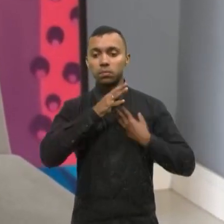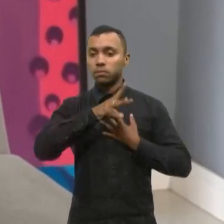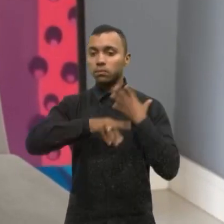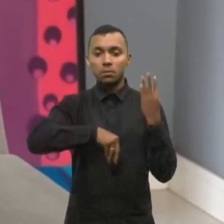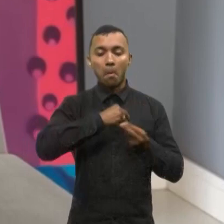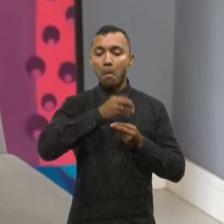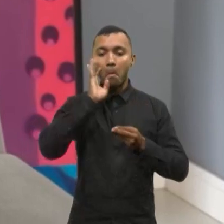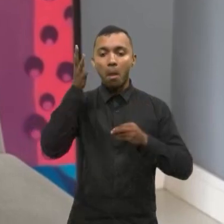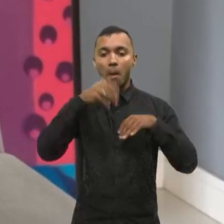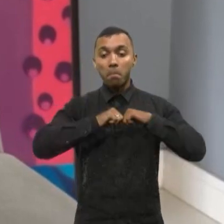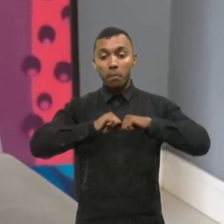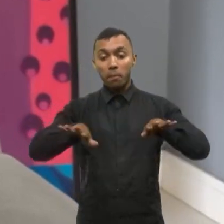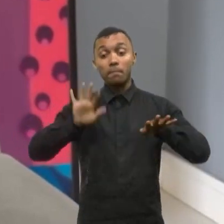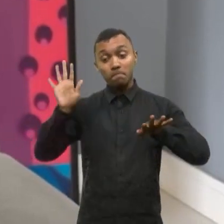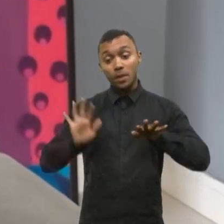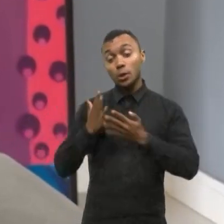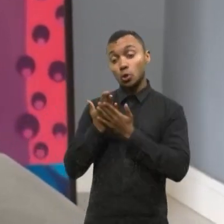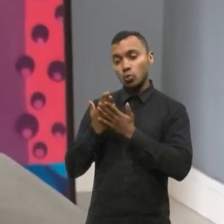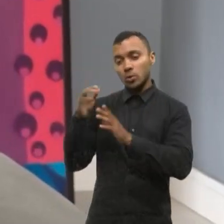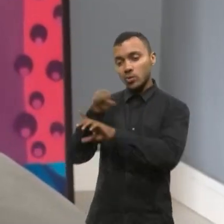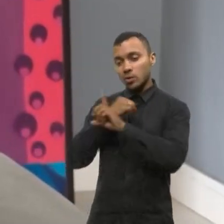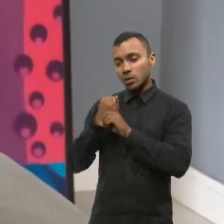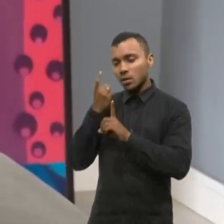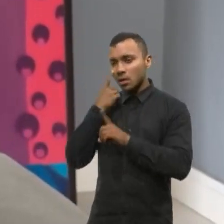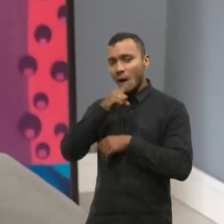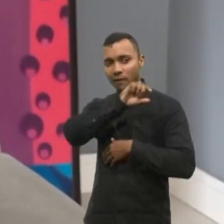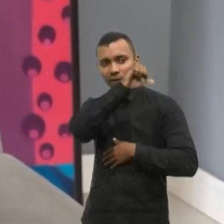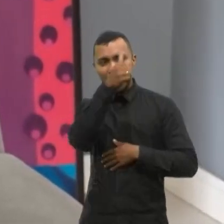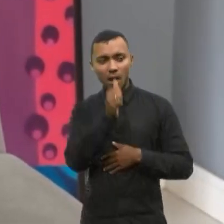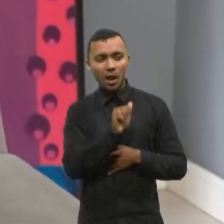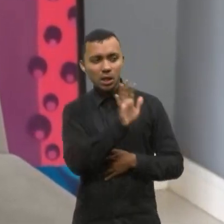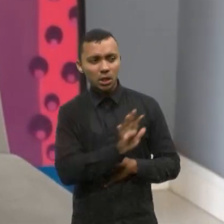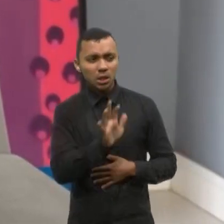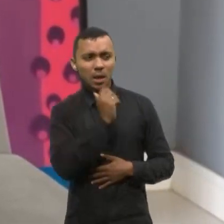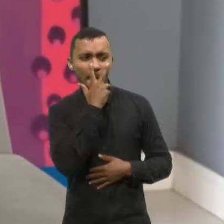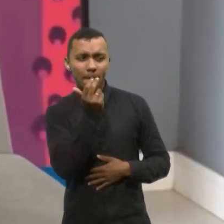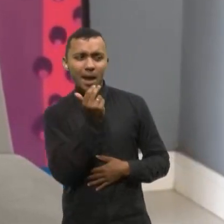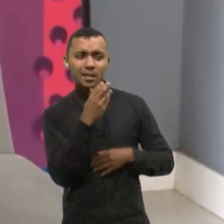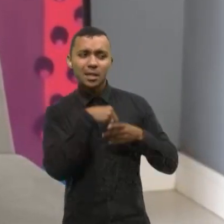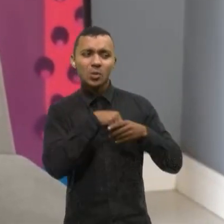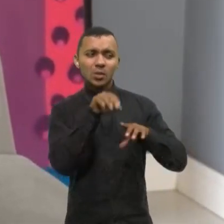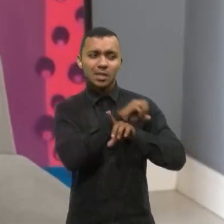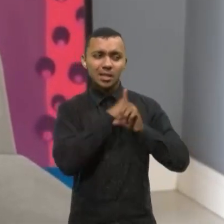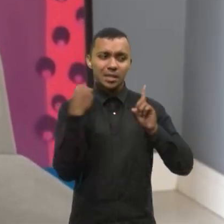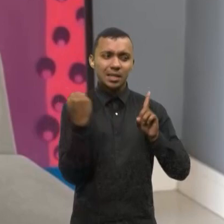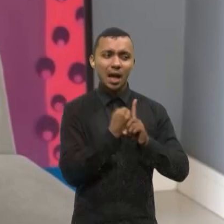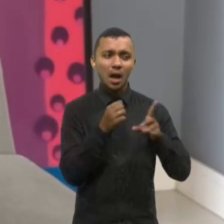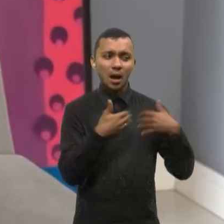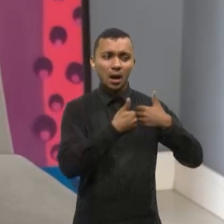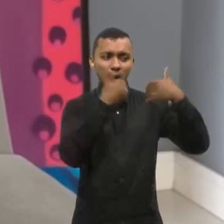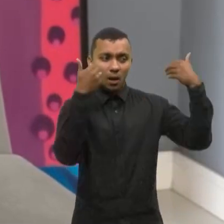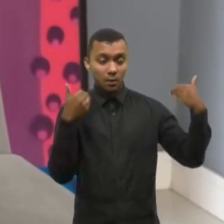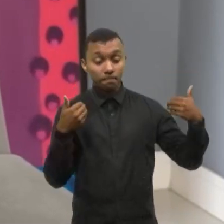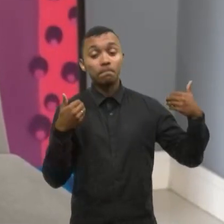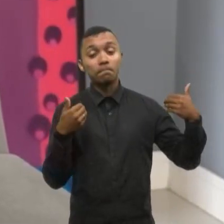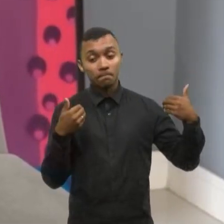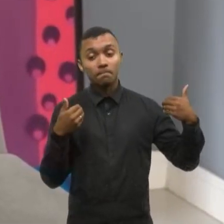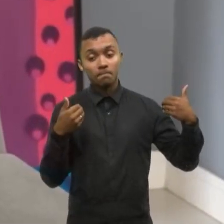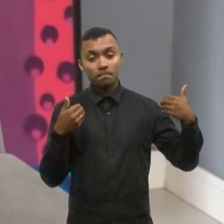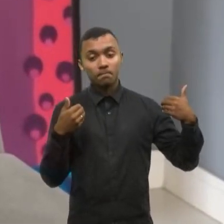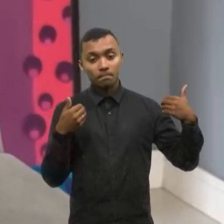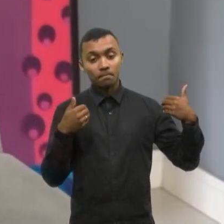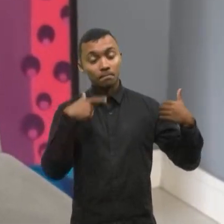para a sociologia, pode explicar até um pouco uma certa anomia da sociedade. A anomia da sociedade,